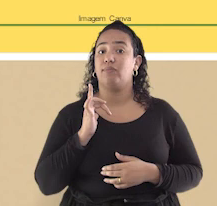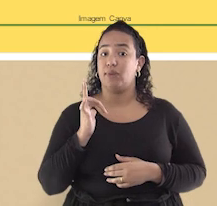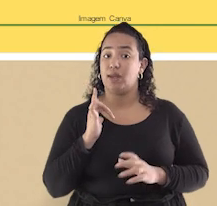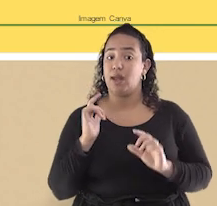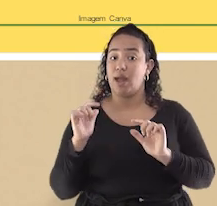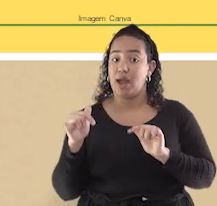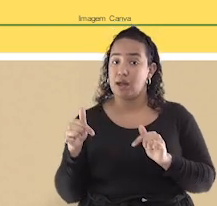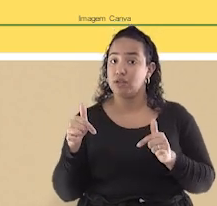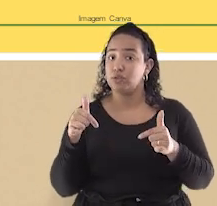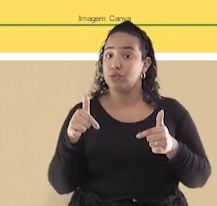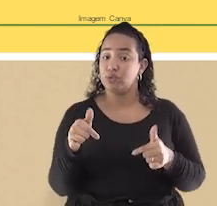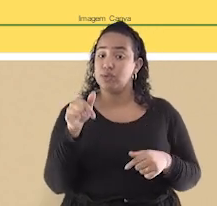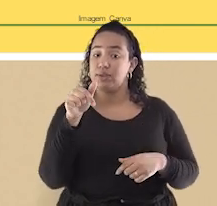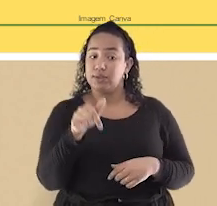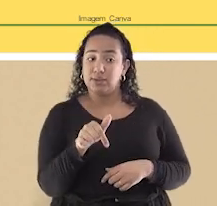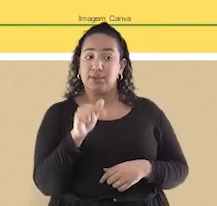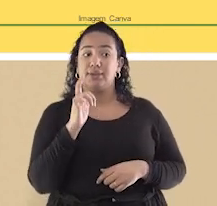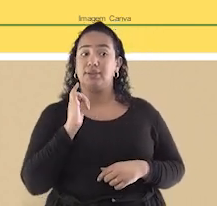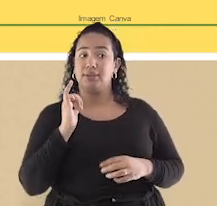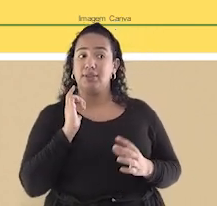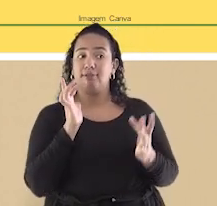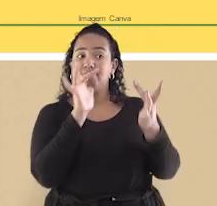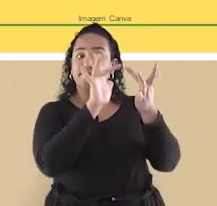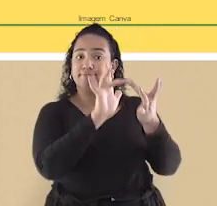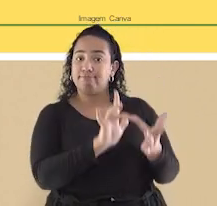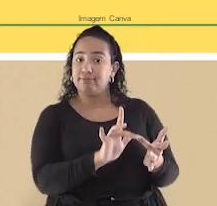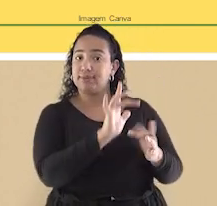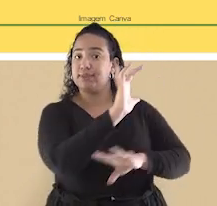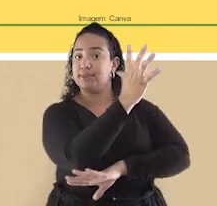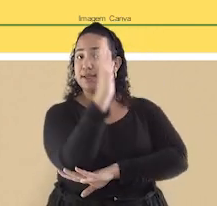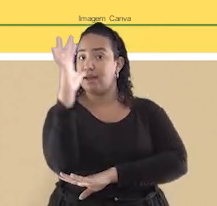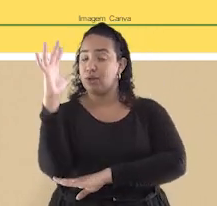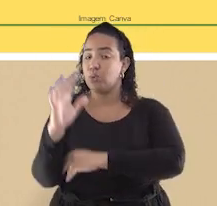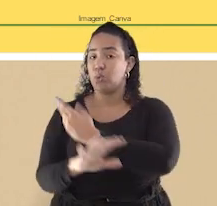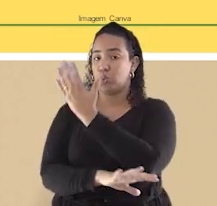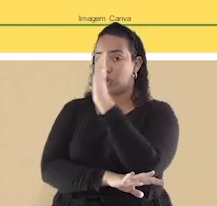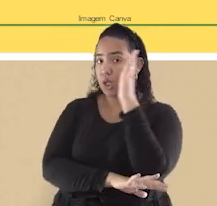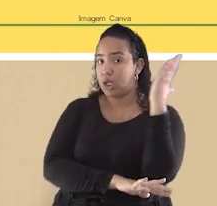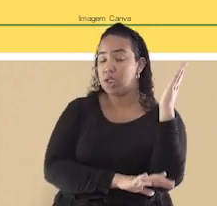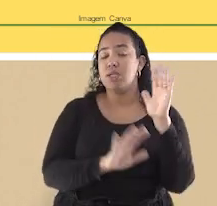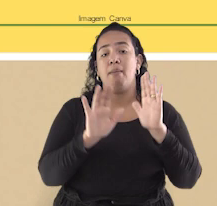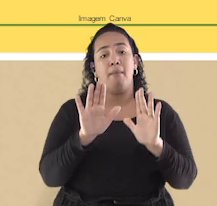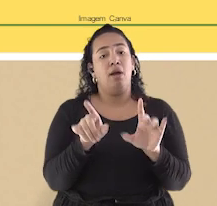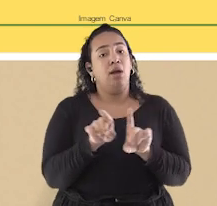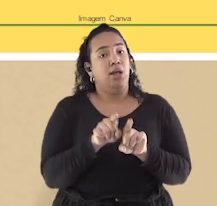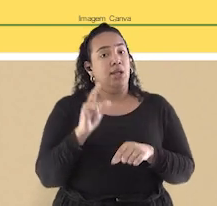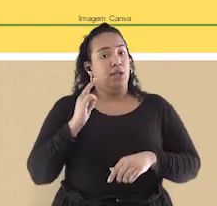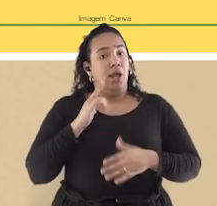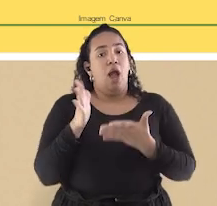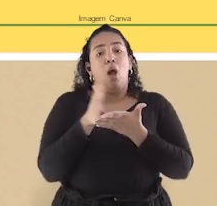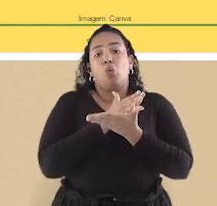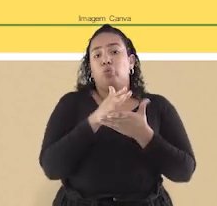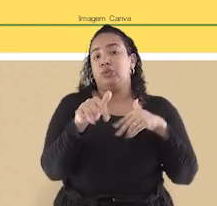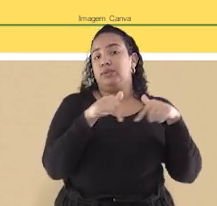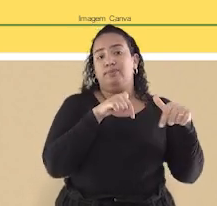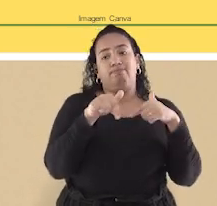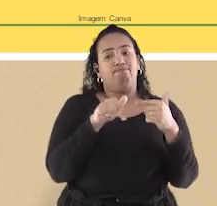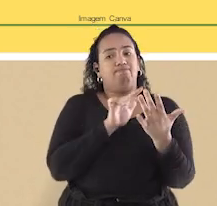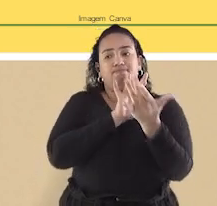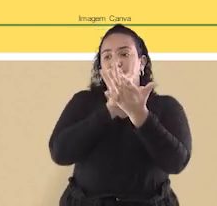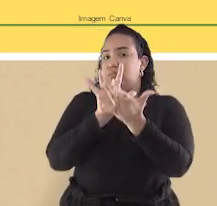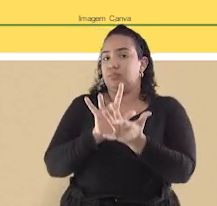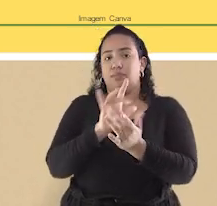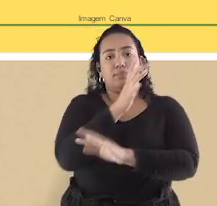atividades envolvem a natureza de uma forma mais próxima, mais direta. Já outras nem tanto assim. Não tem ligação